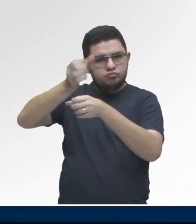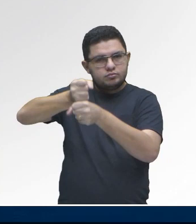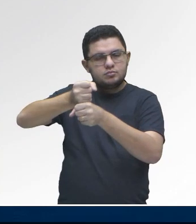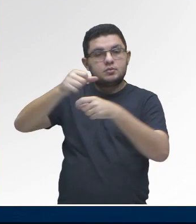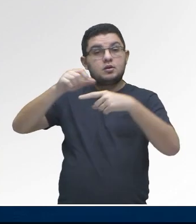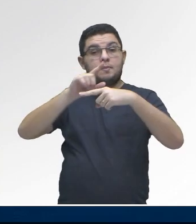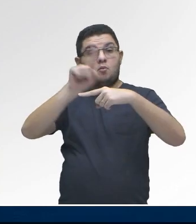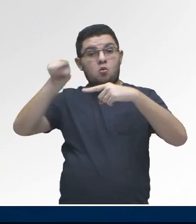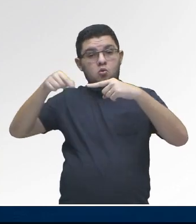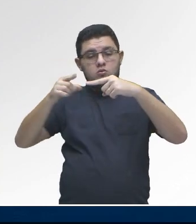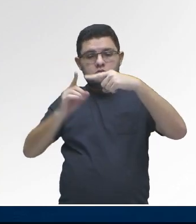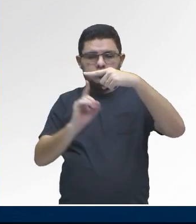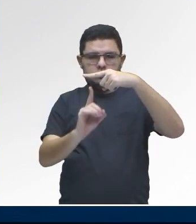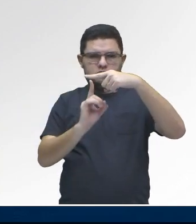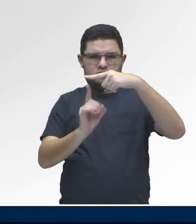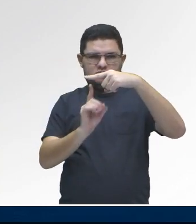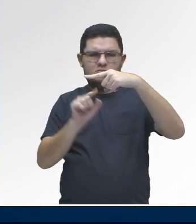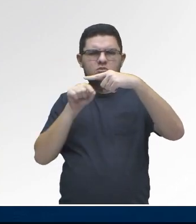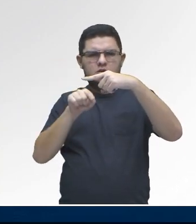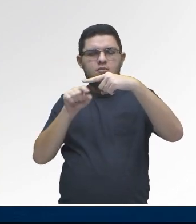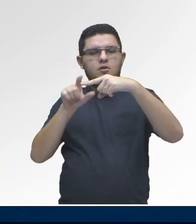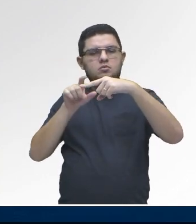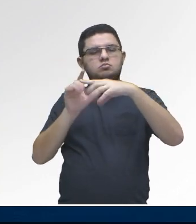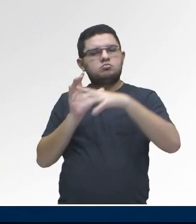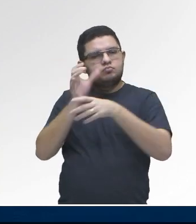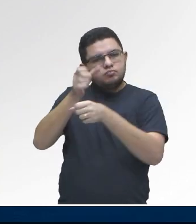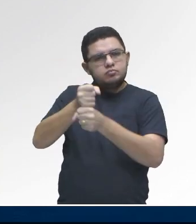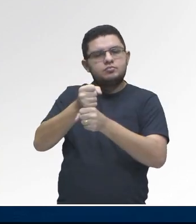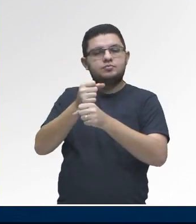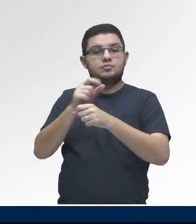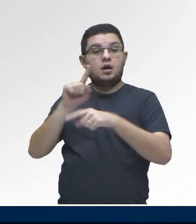numerador, dividiu com o denominador e chegou a 2.